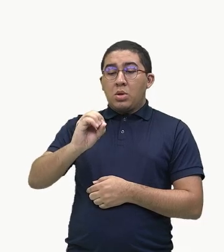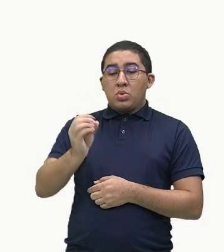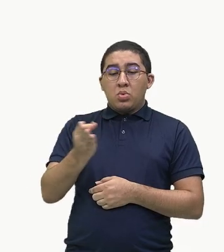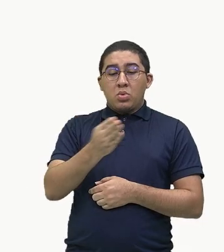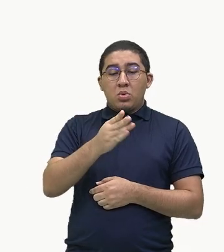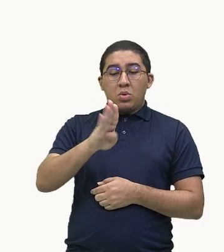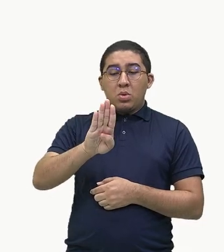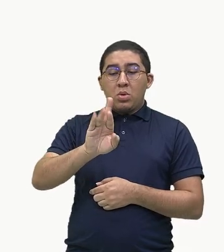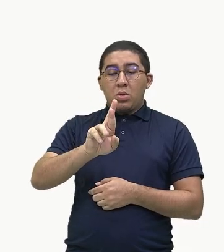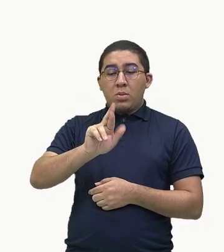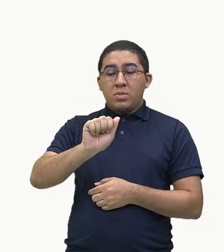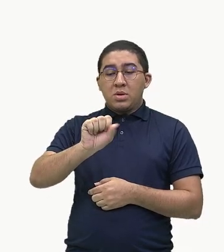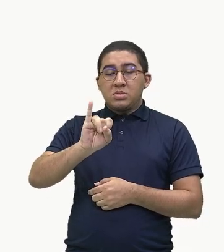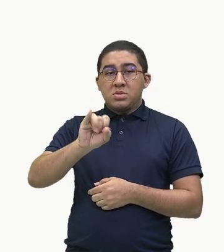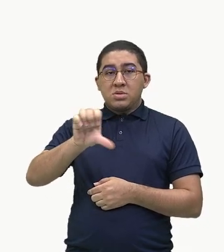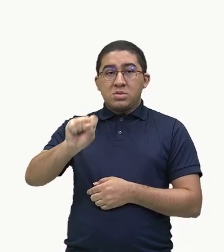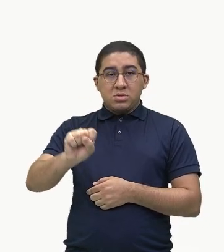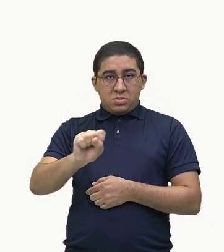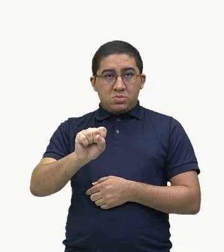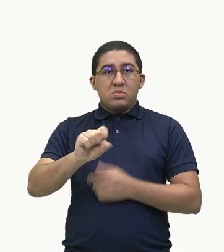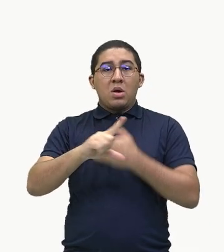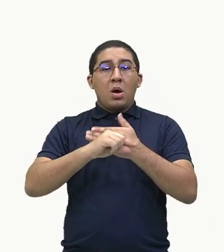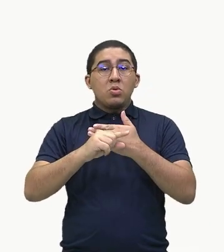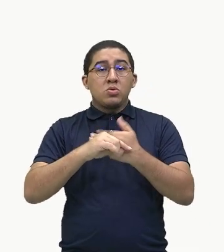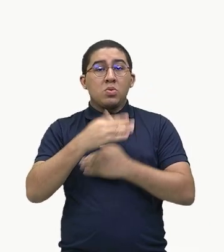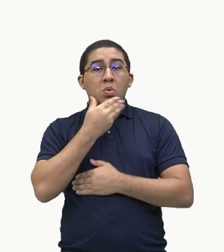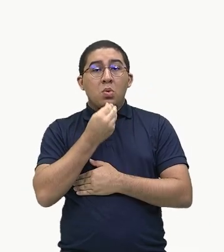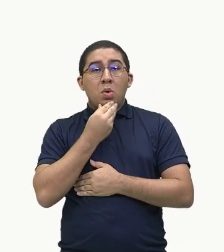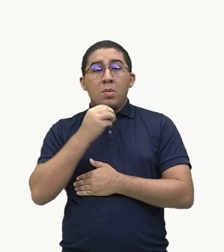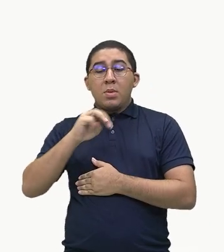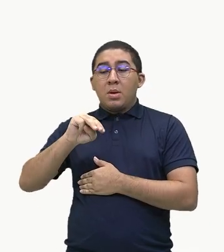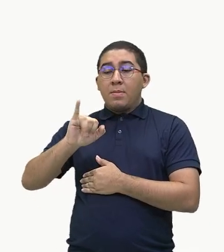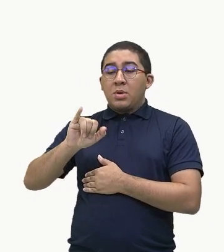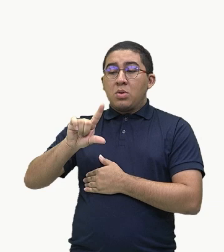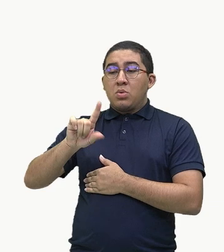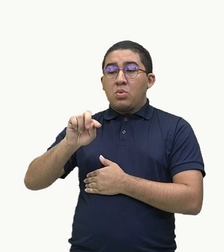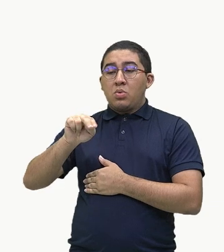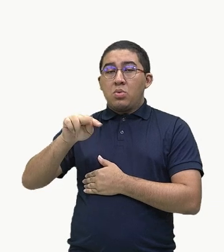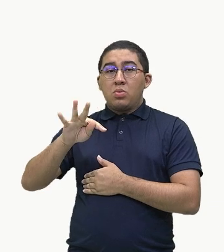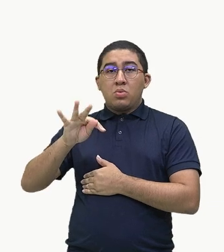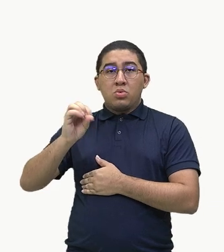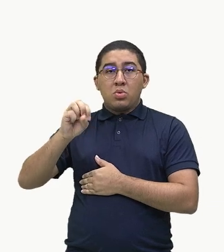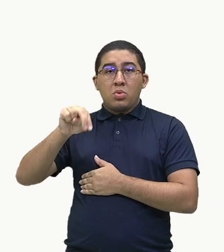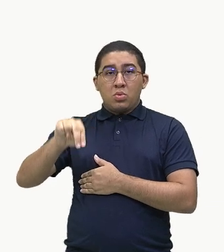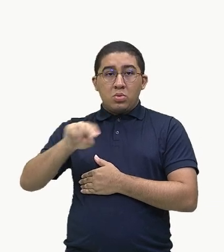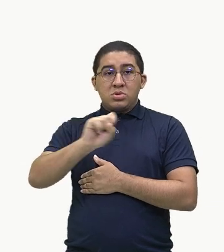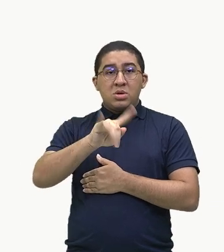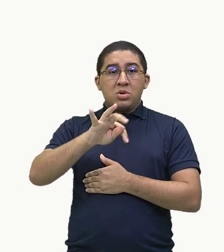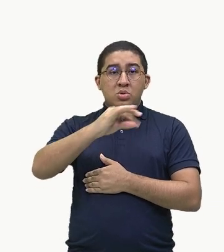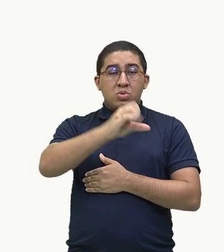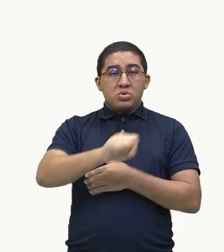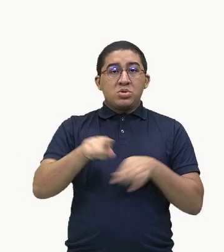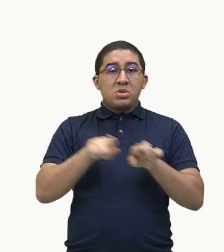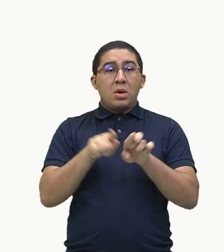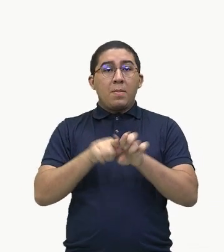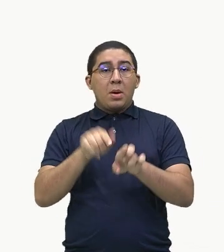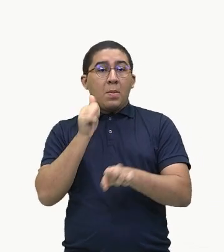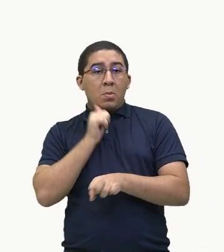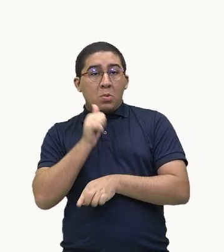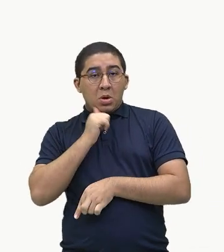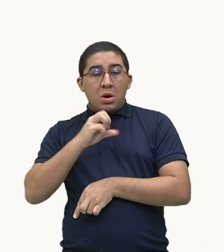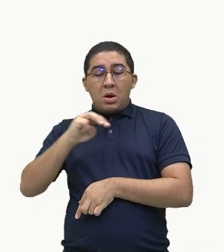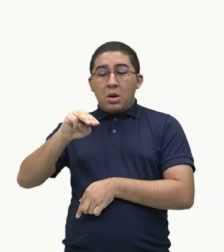né, por Milton Santos, é um importante geógrafo também, muito importante para a geografia, também pela Maria Laura Silveira, no ano de